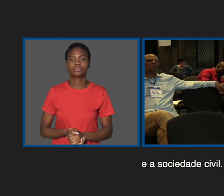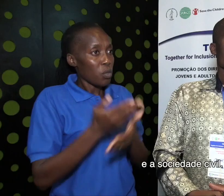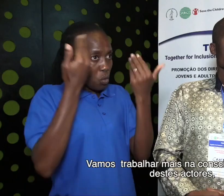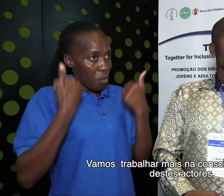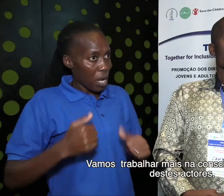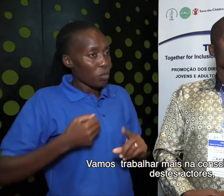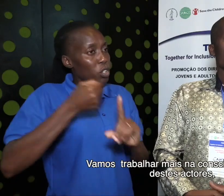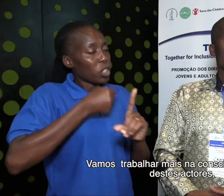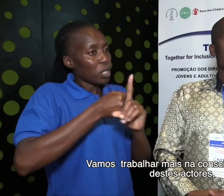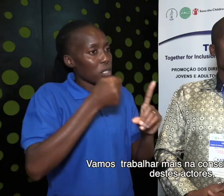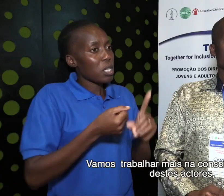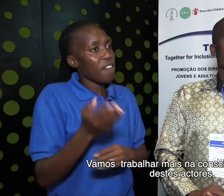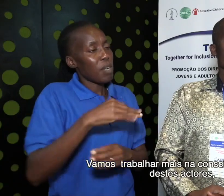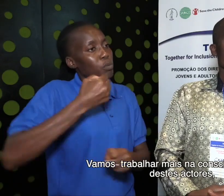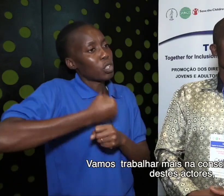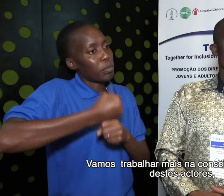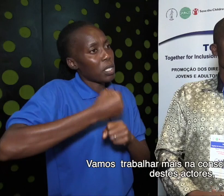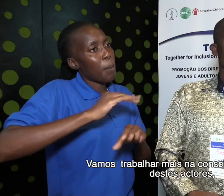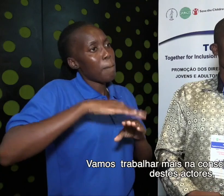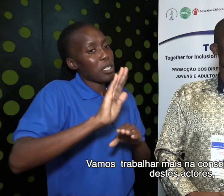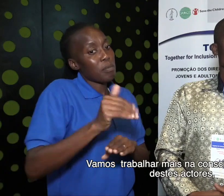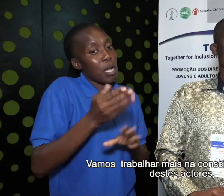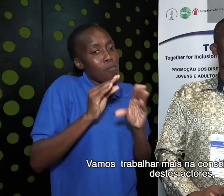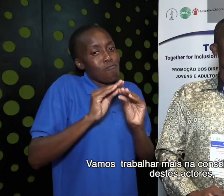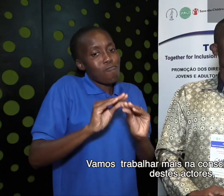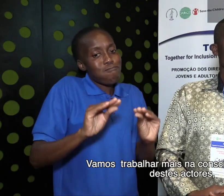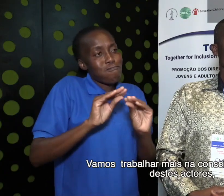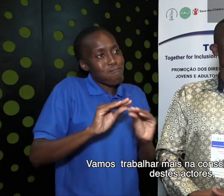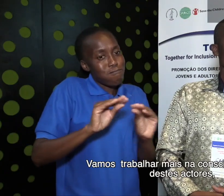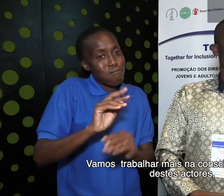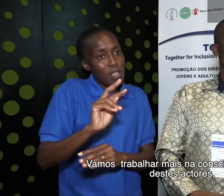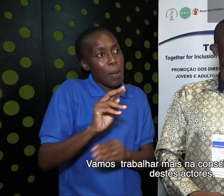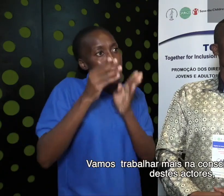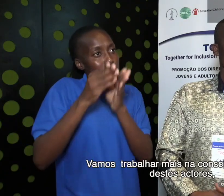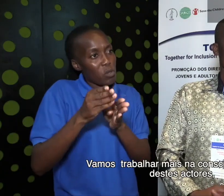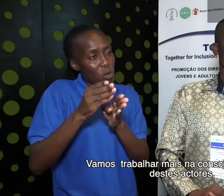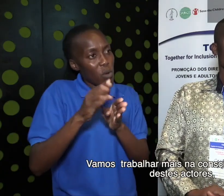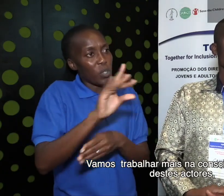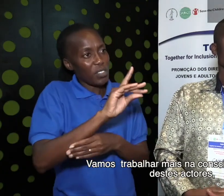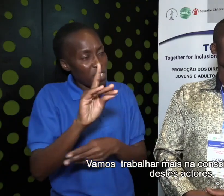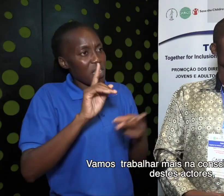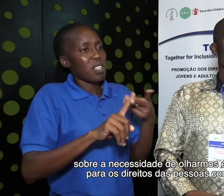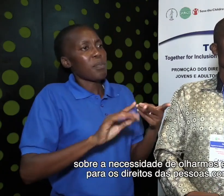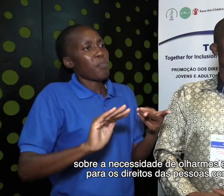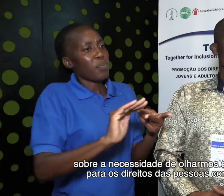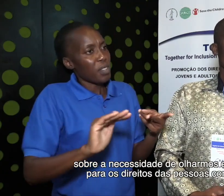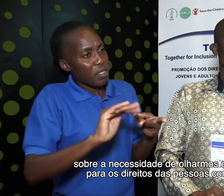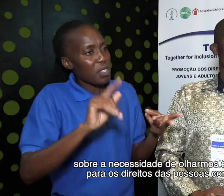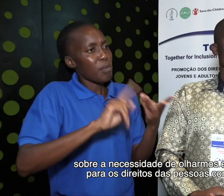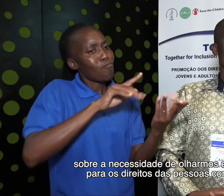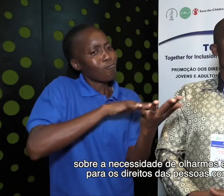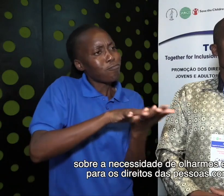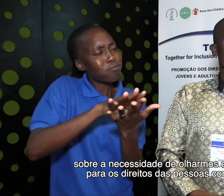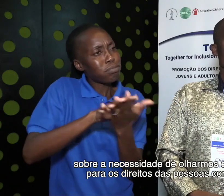civil. Vamos trabalhar mais na consciencialização das próprias pessoas com deficiência, da sociedade e do próprio